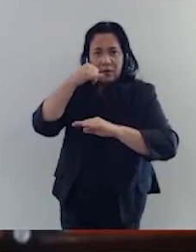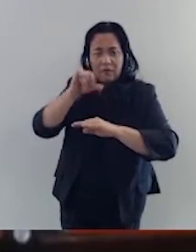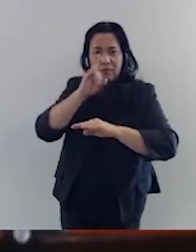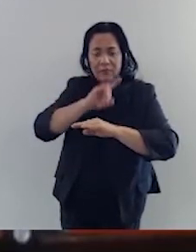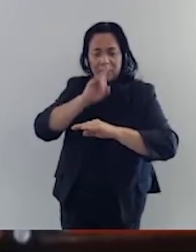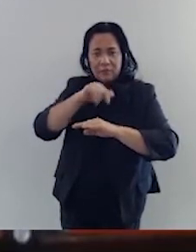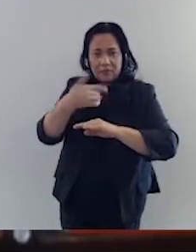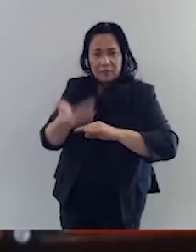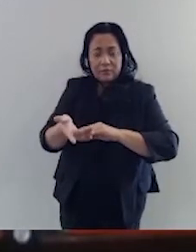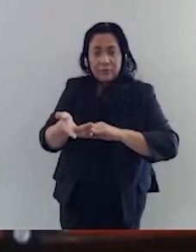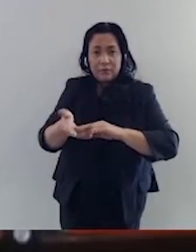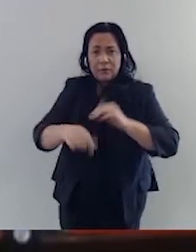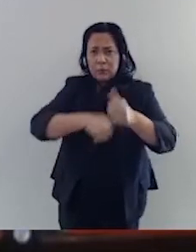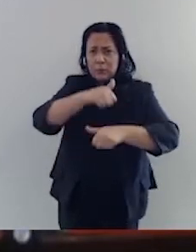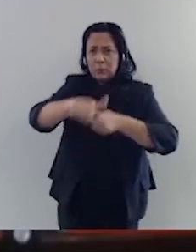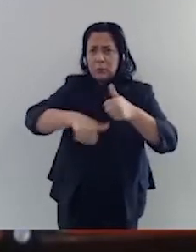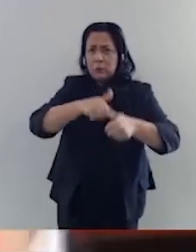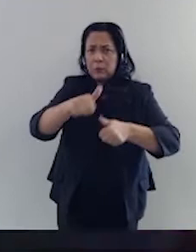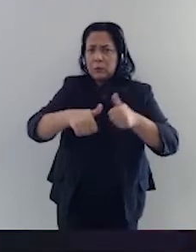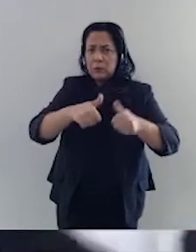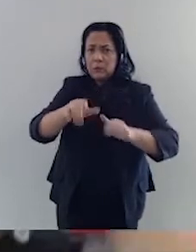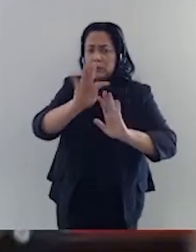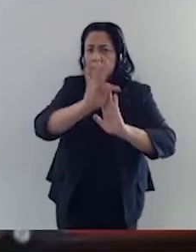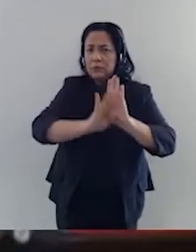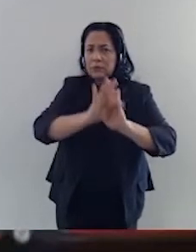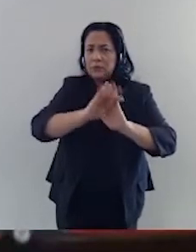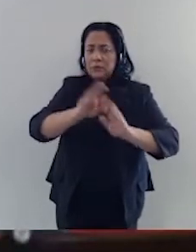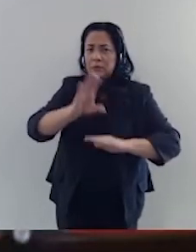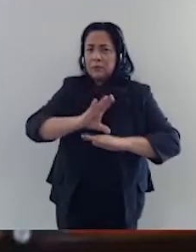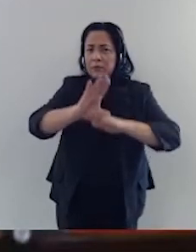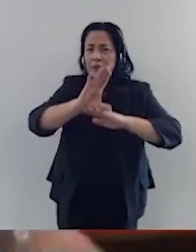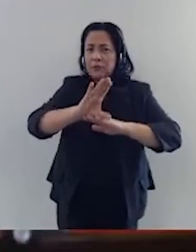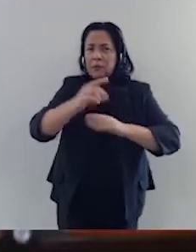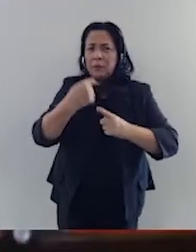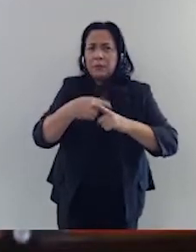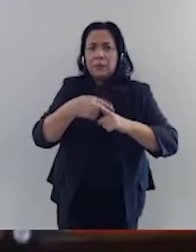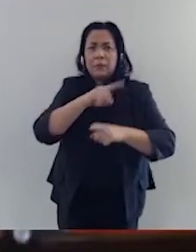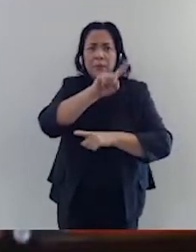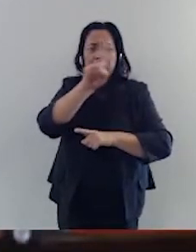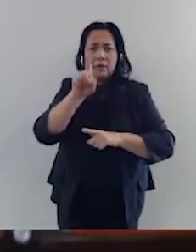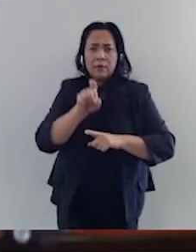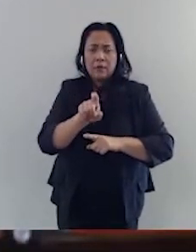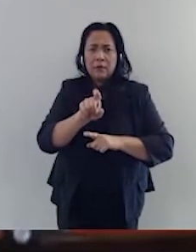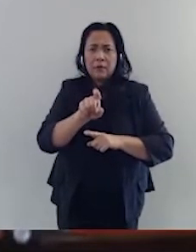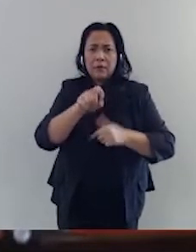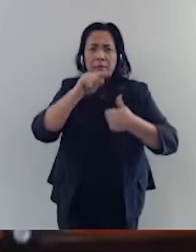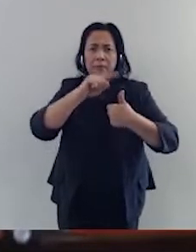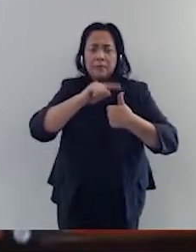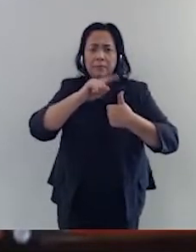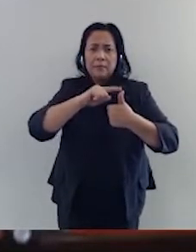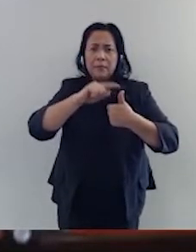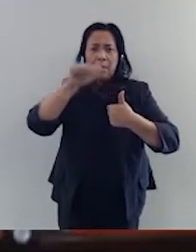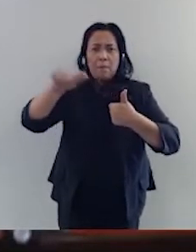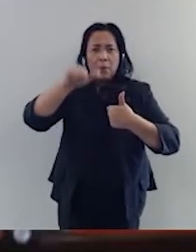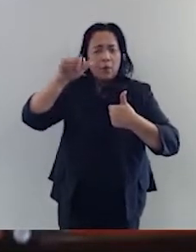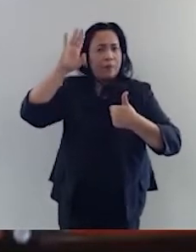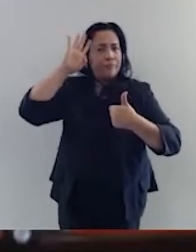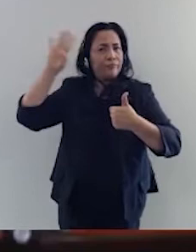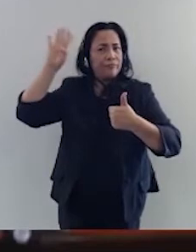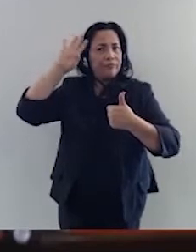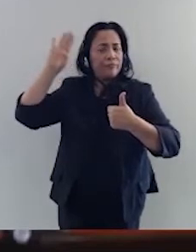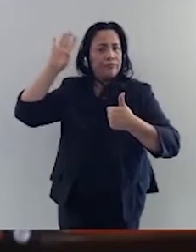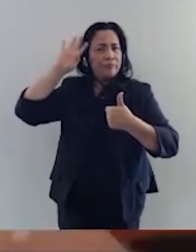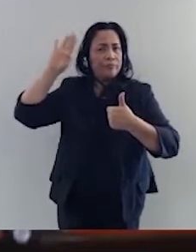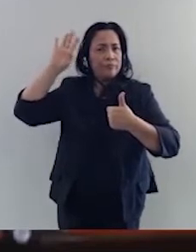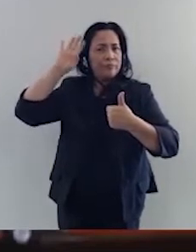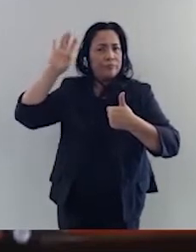porque representava uma nova onda de pensamento inovador e relevante, que nos deslocava do plano